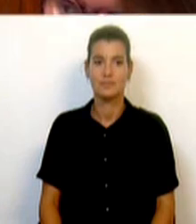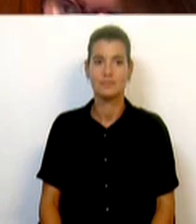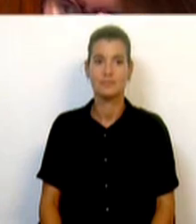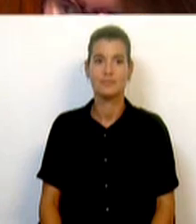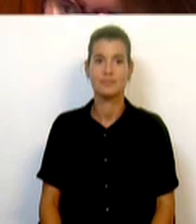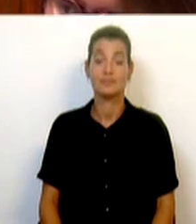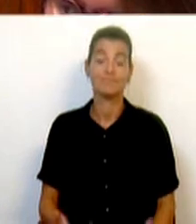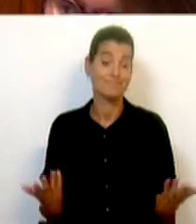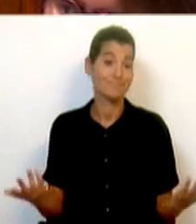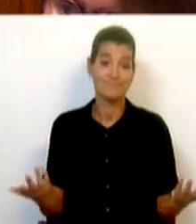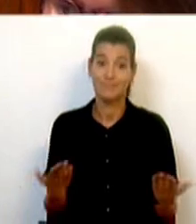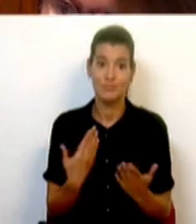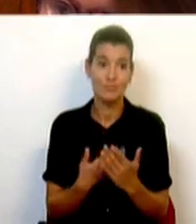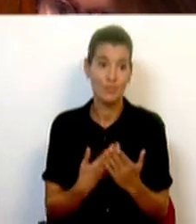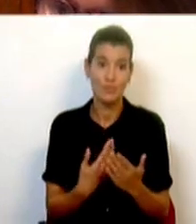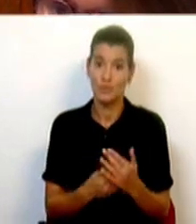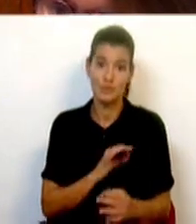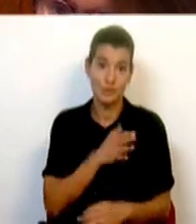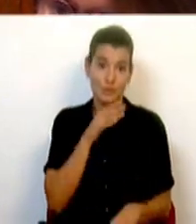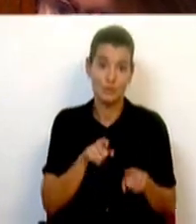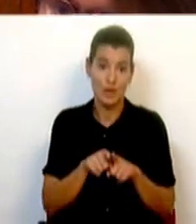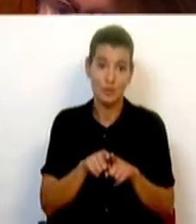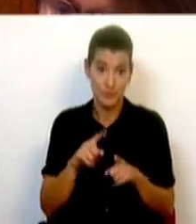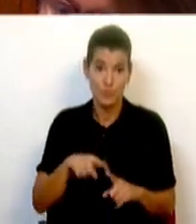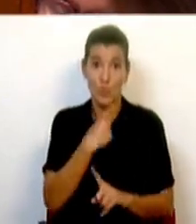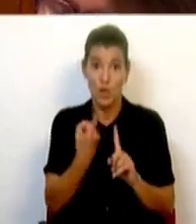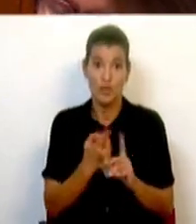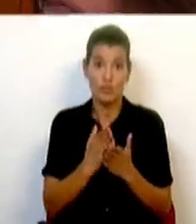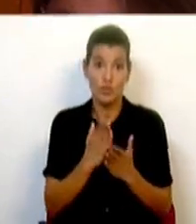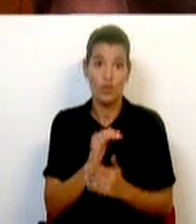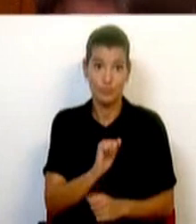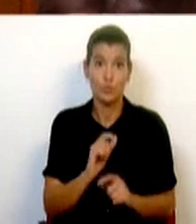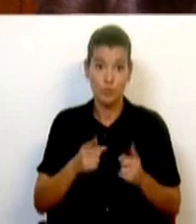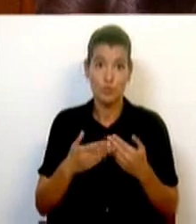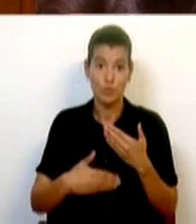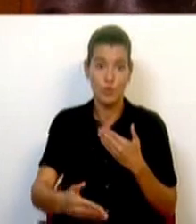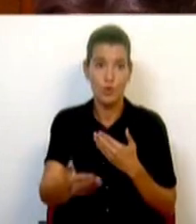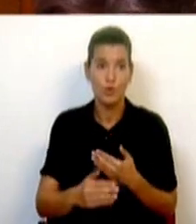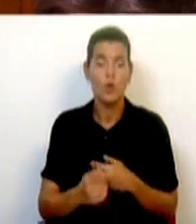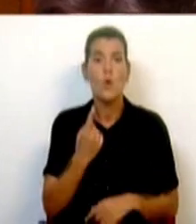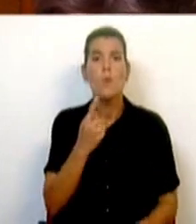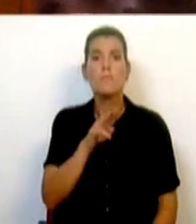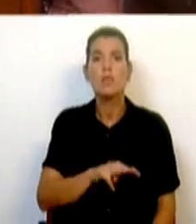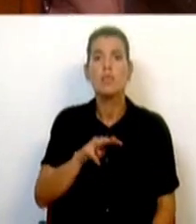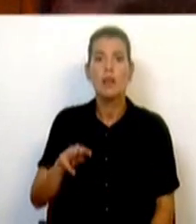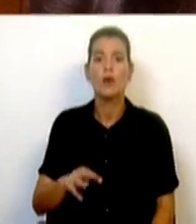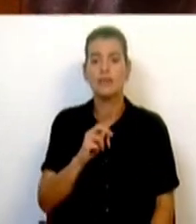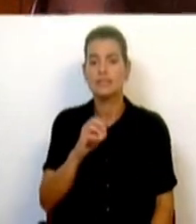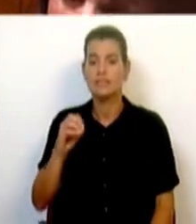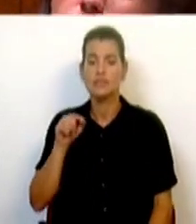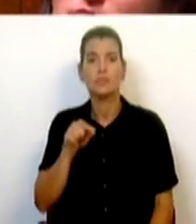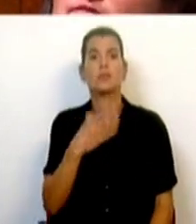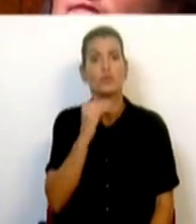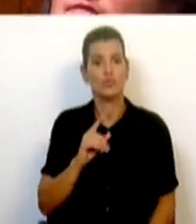Como o facto, Sr. Deputado, é que quando o ano letivo começou, iniciou-se para 1.300.000